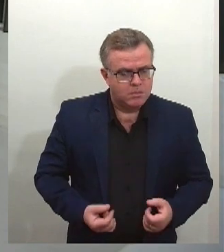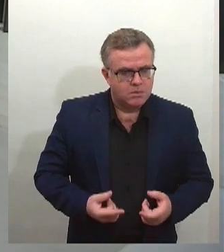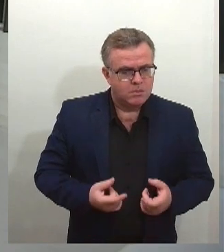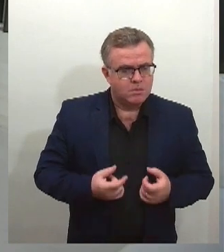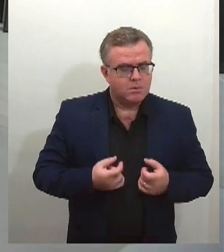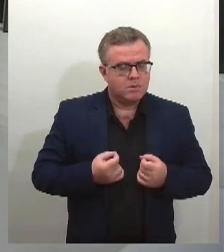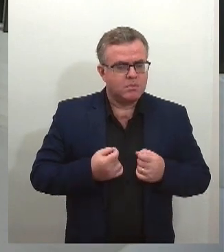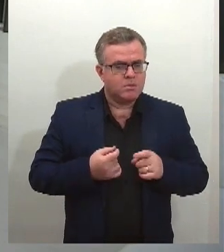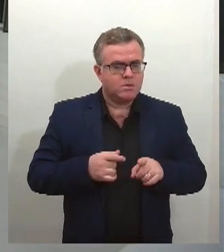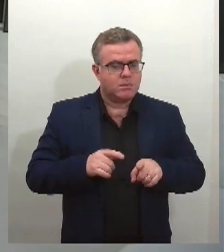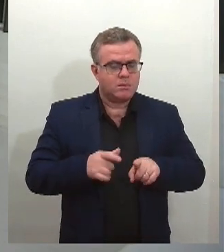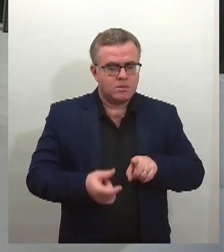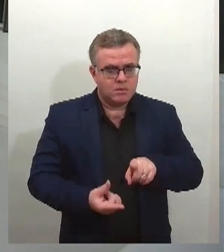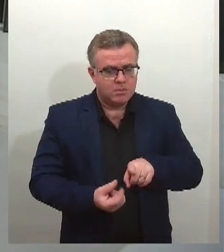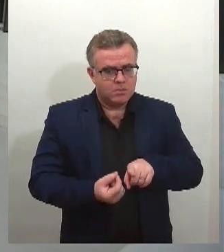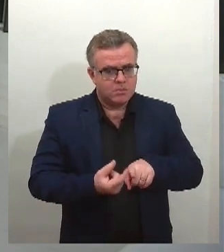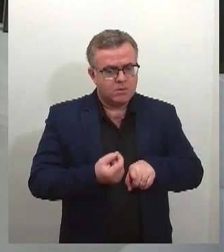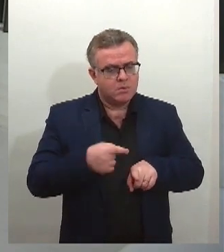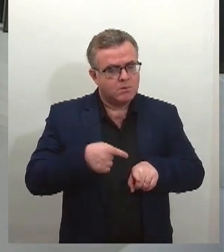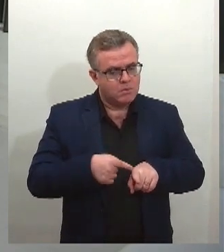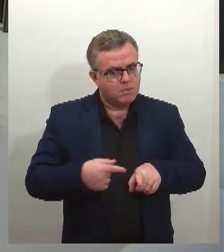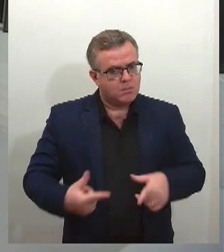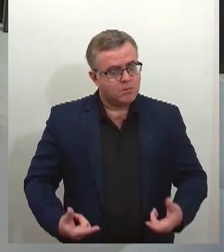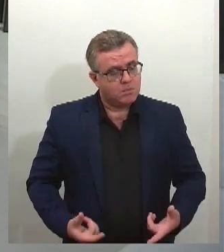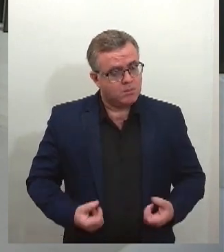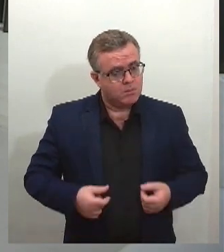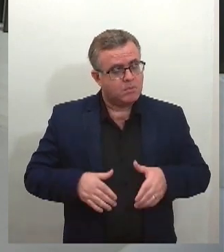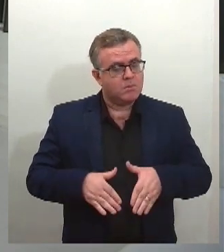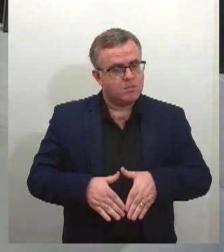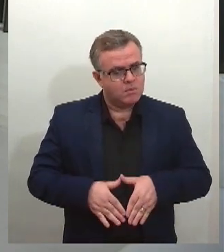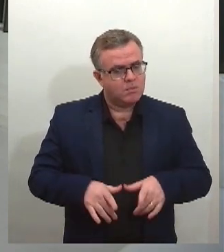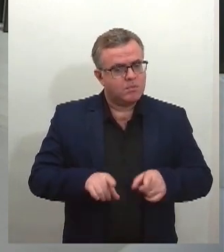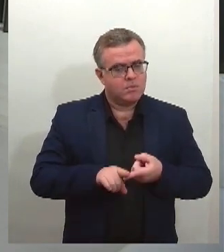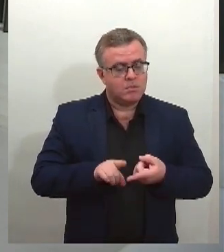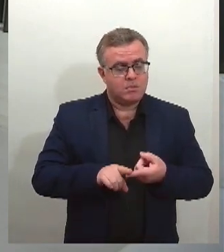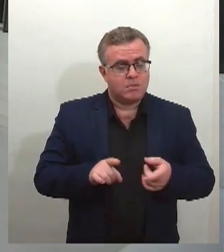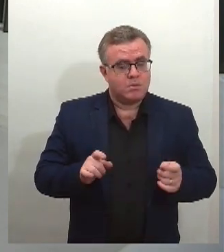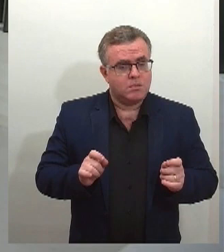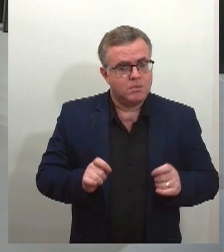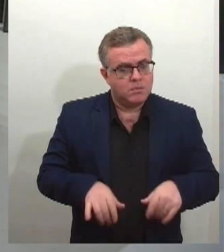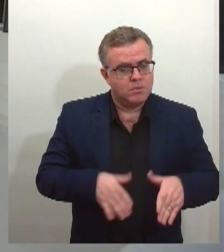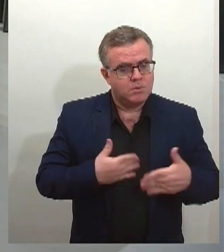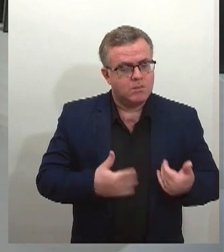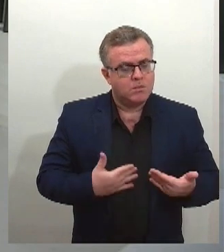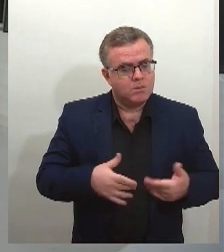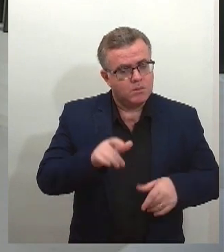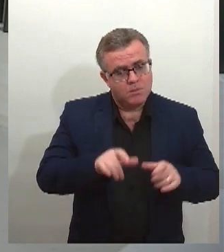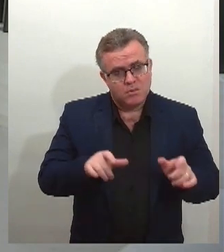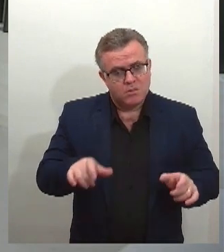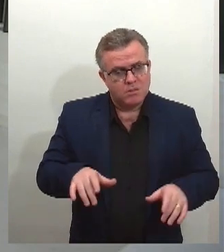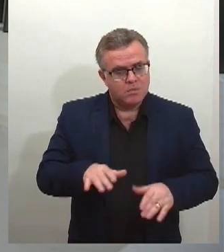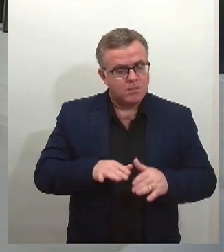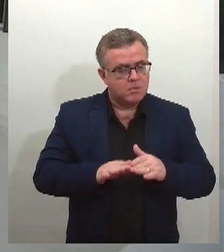HPV e câncer de colo de útero numa população muito jovem. Pacientes abaixo de 30 anos